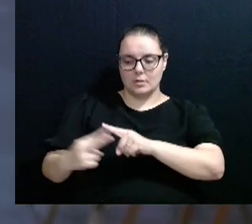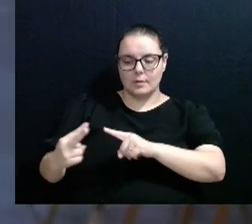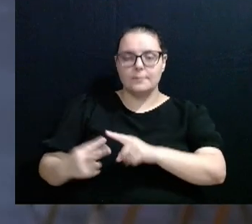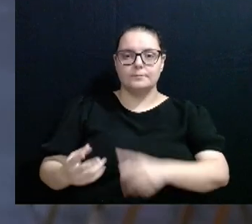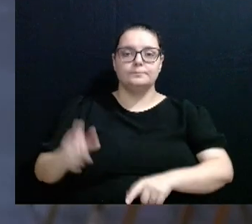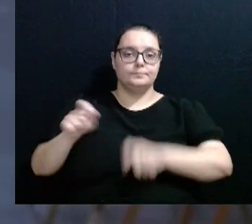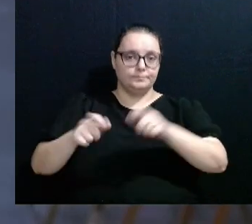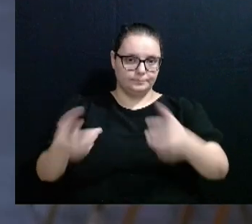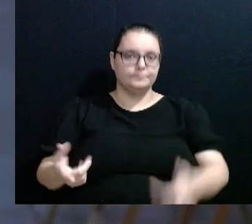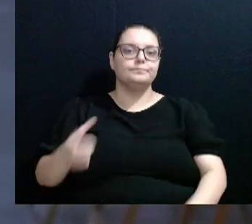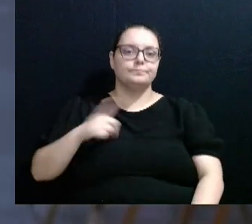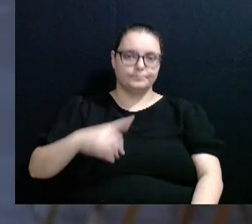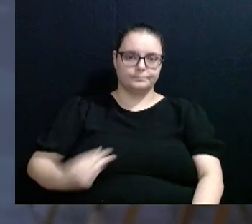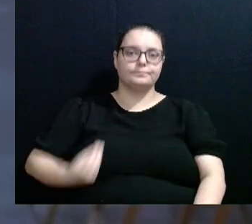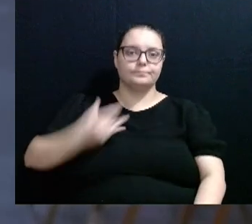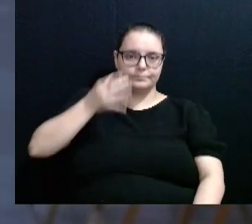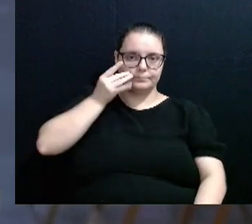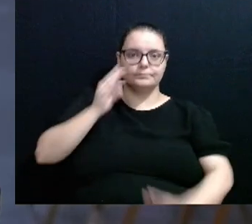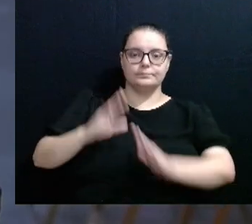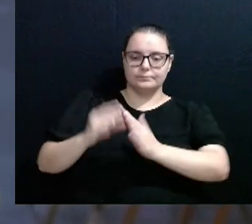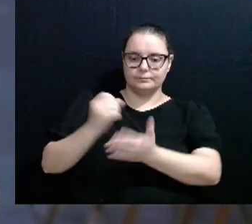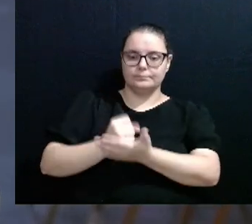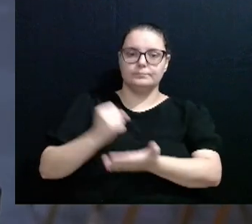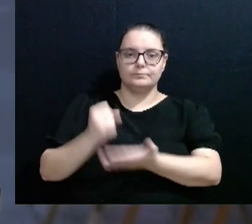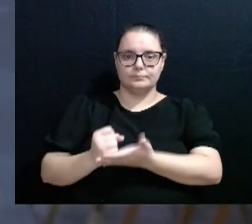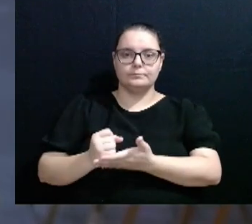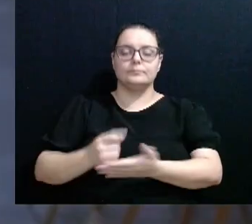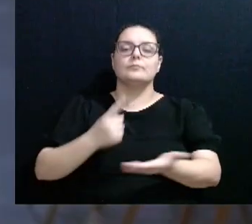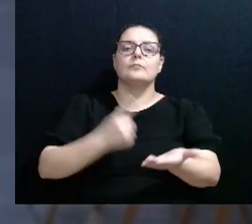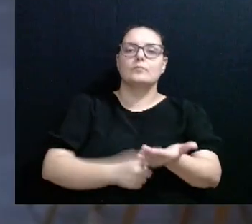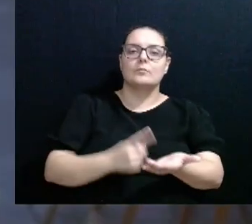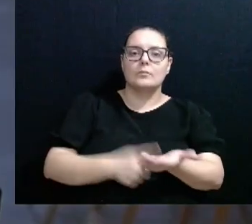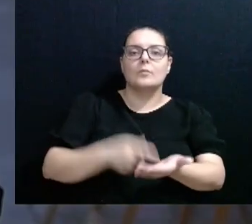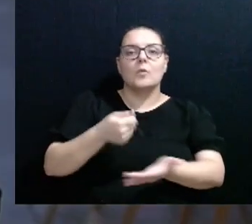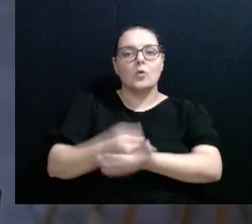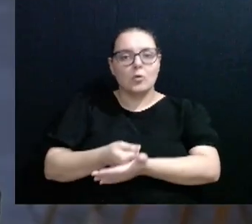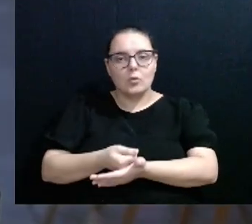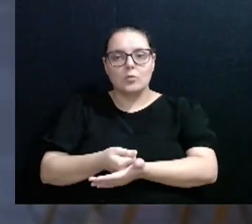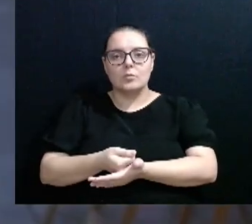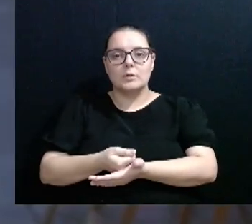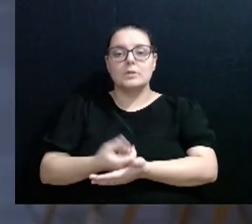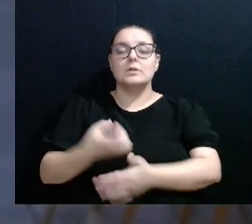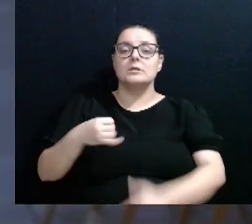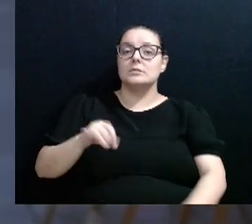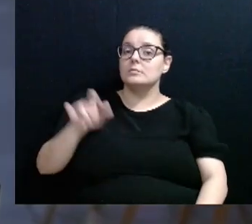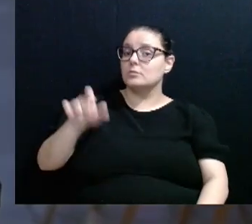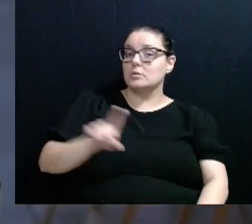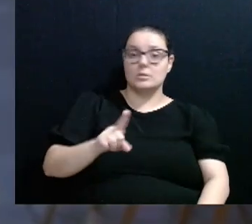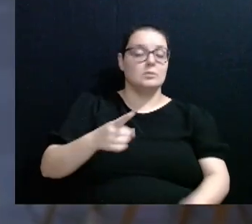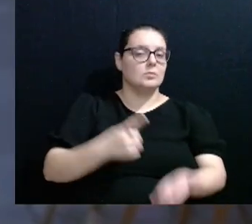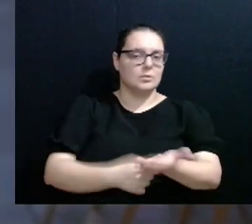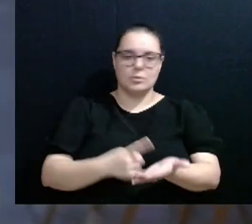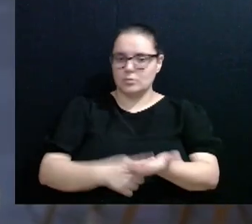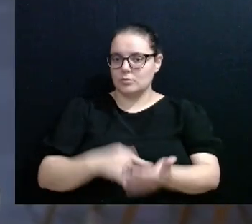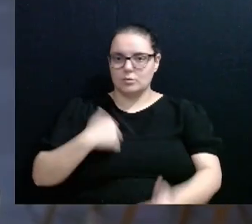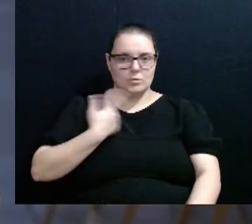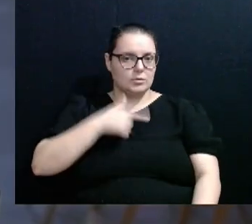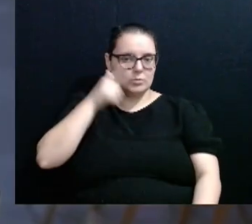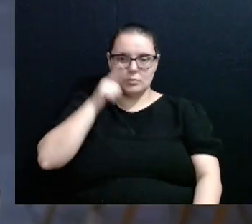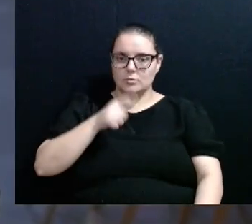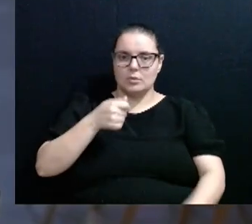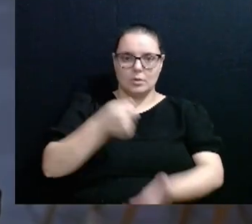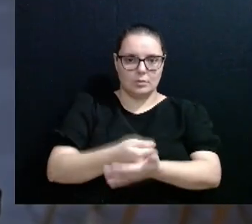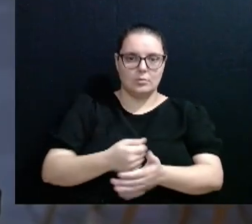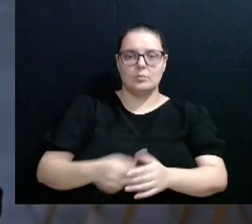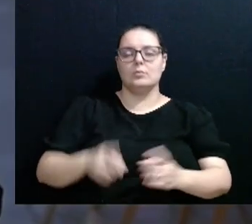que comparecer ao cartório. O agendamento, ele é obrigatório. Se a pessoa não agendar, a gente não consegue garantir o atendimento devido